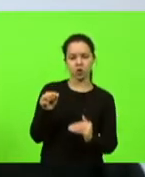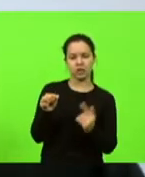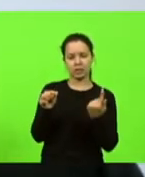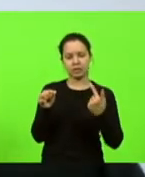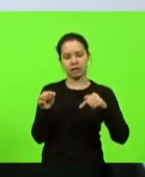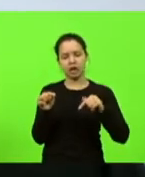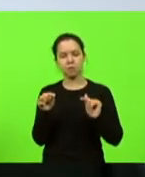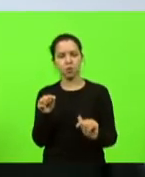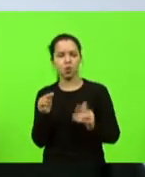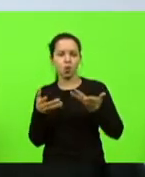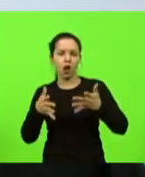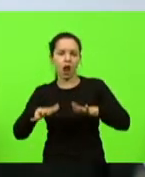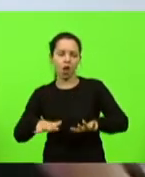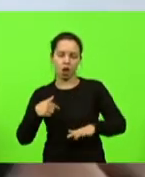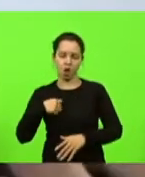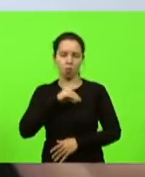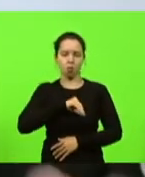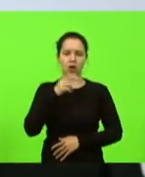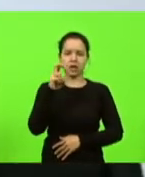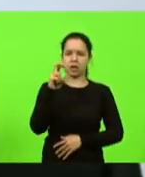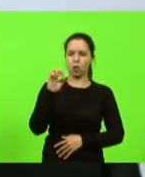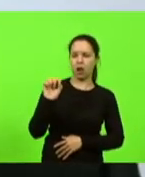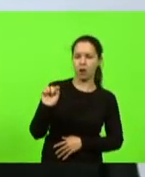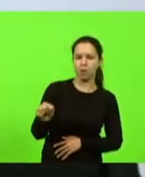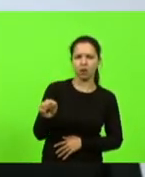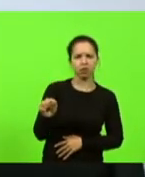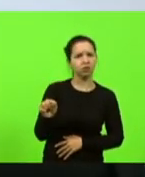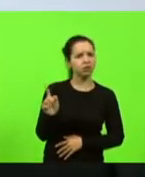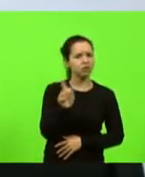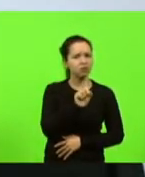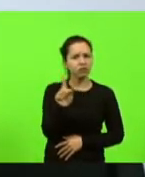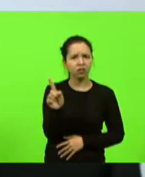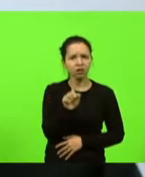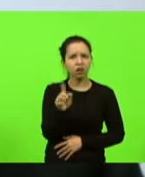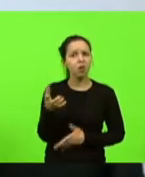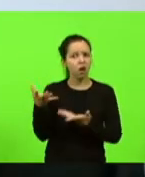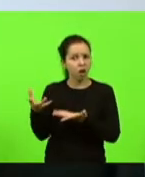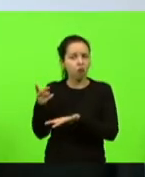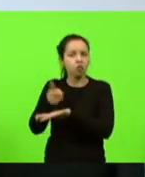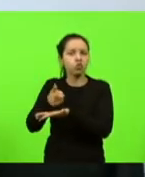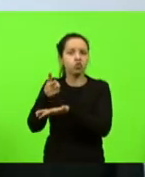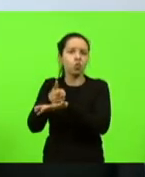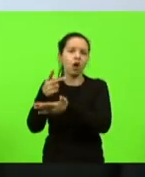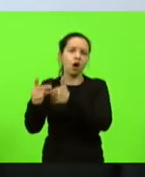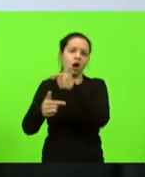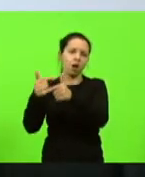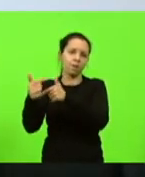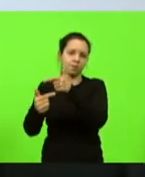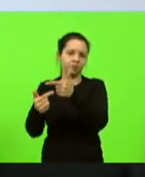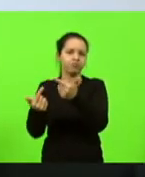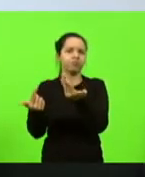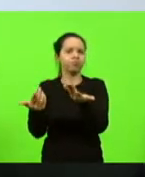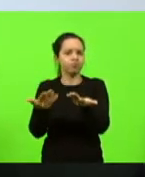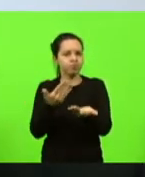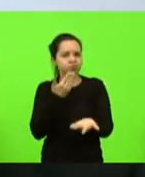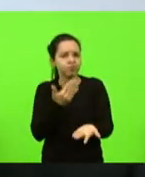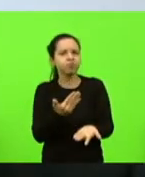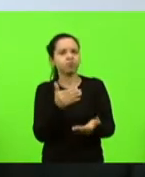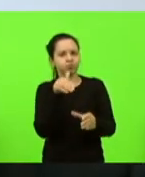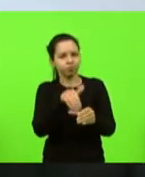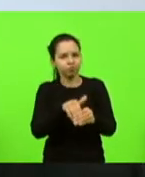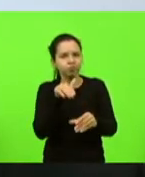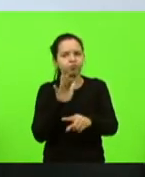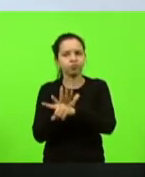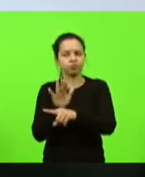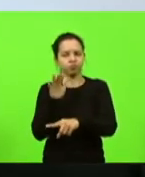mil. Não, ele está falando, deixa sobreviver. Então, por isso eu peço o apoio de todos aí, vão votar a favor da emenda, deputado Gessé,